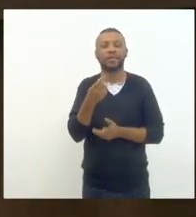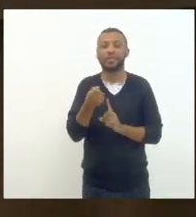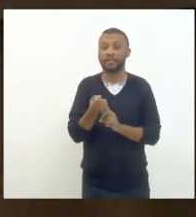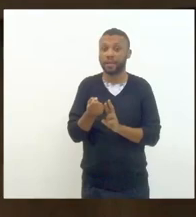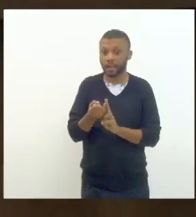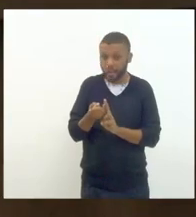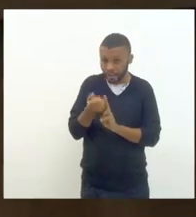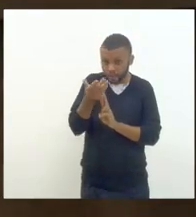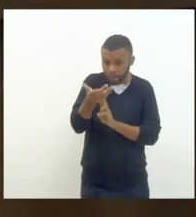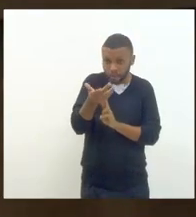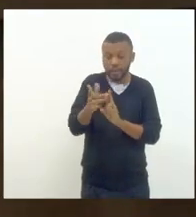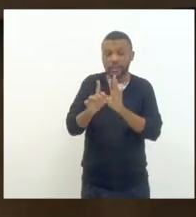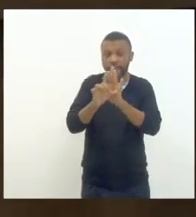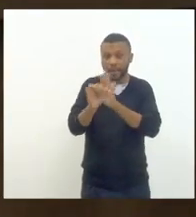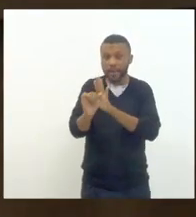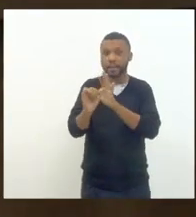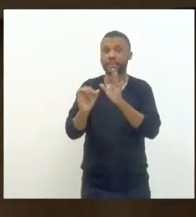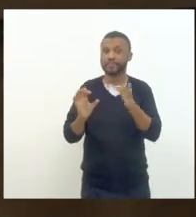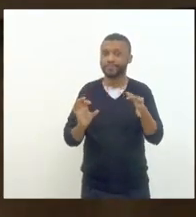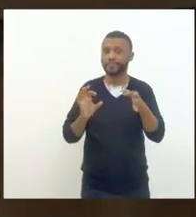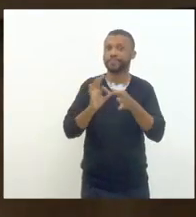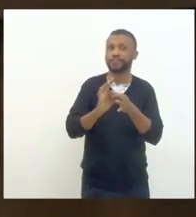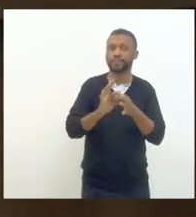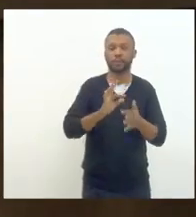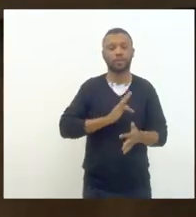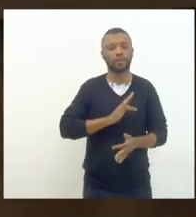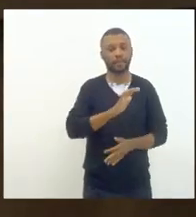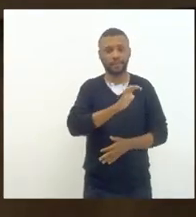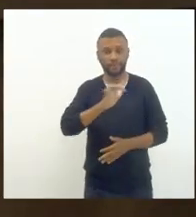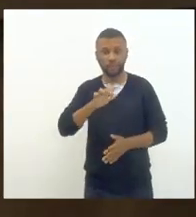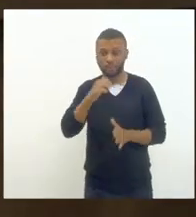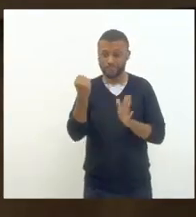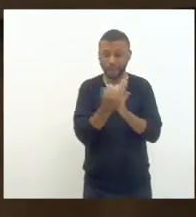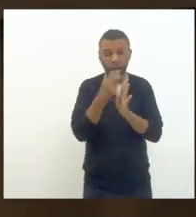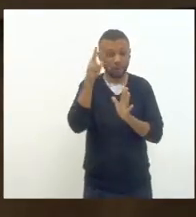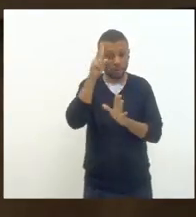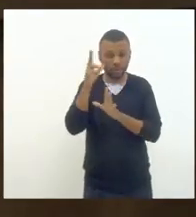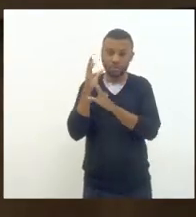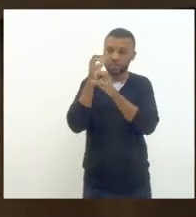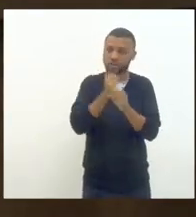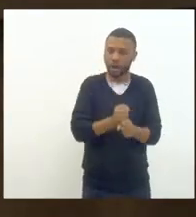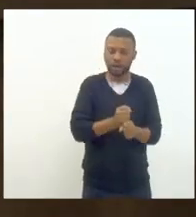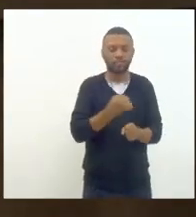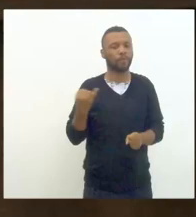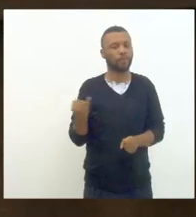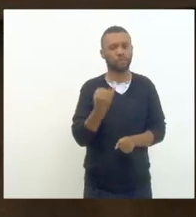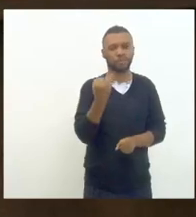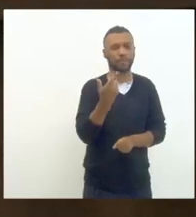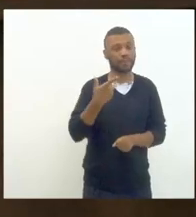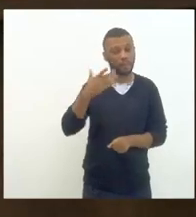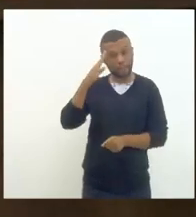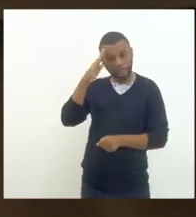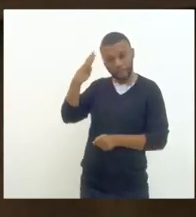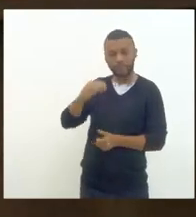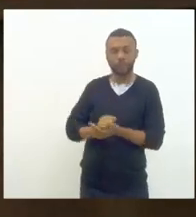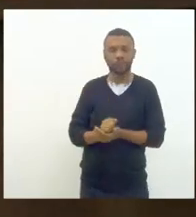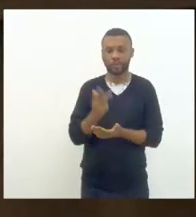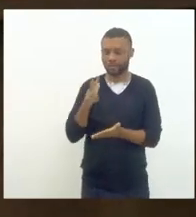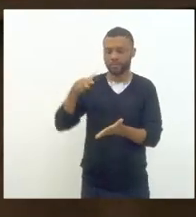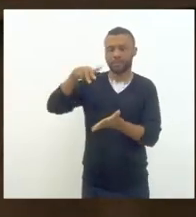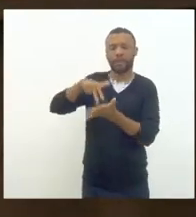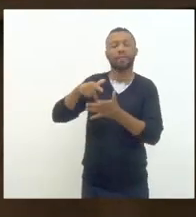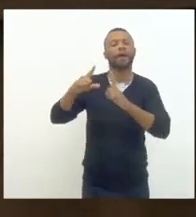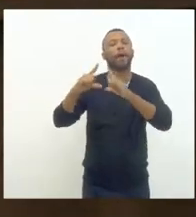relator da Lei Orgânica da Polícia Civil, um marco histórico para a Polícia Civil. E mais do que isso, eu que estava presente em